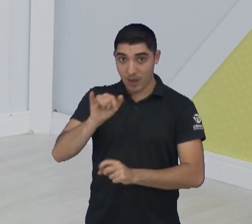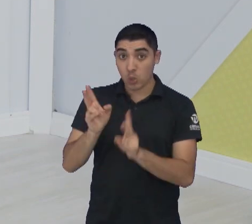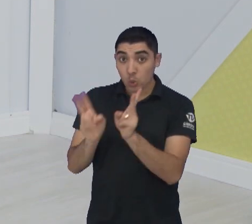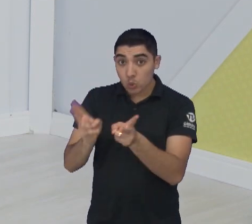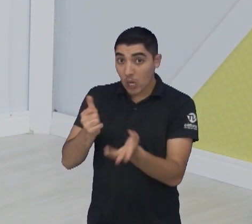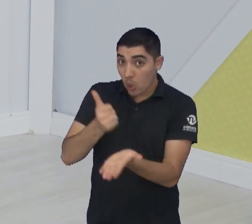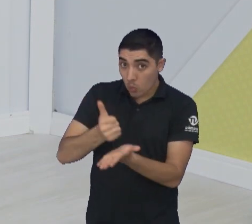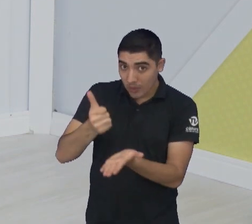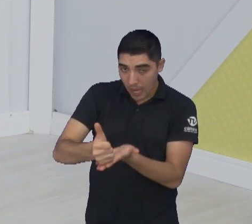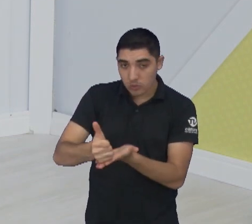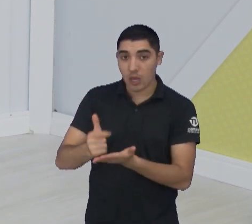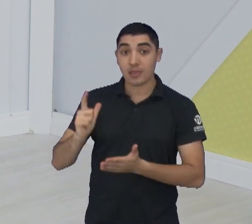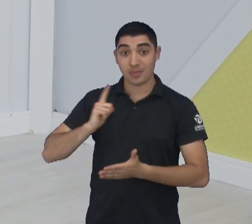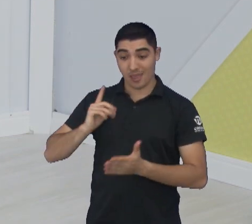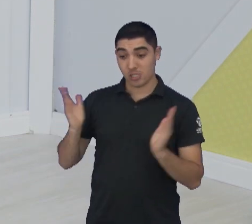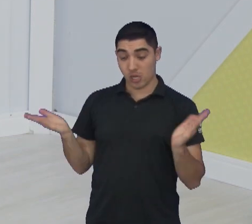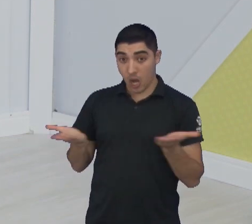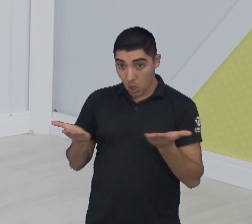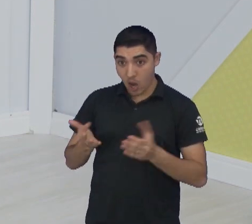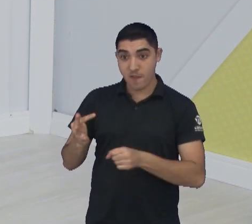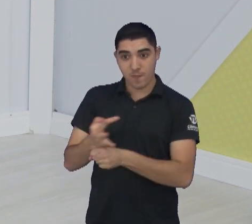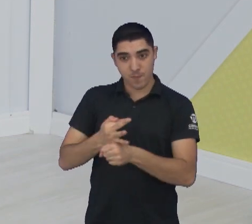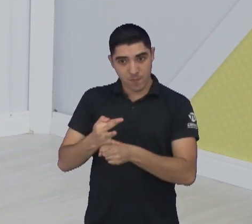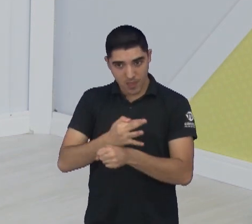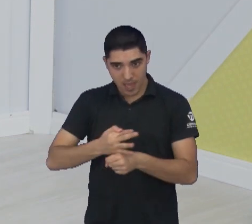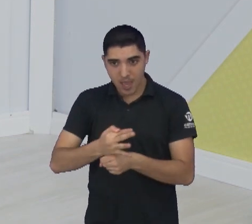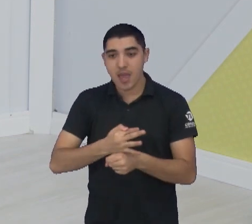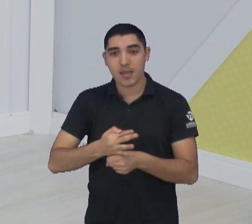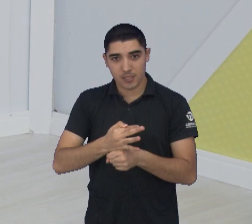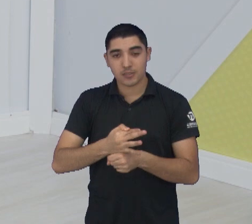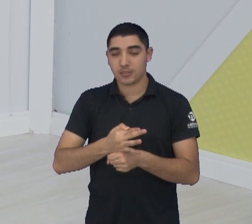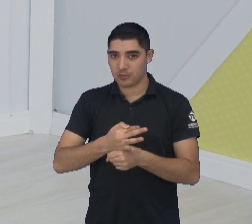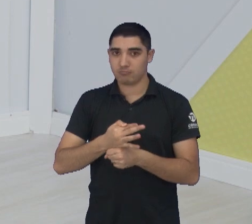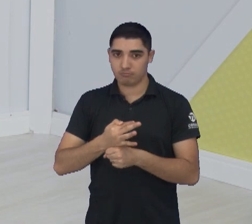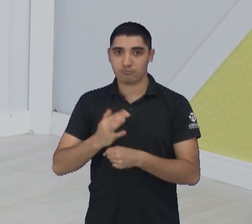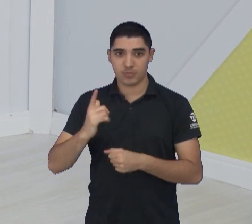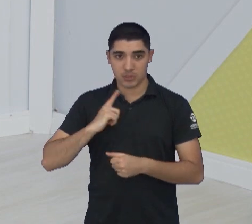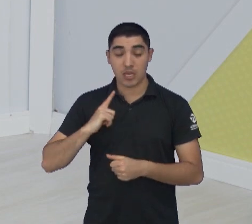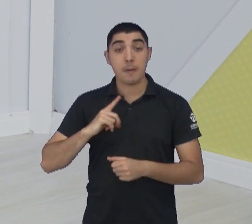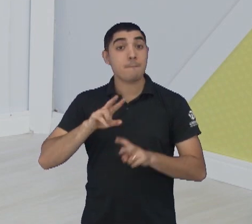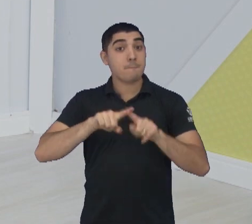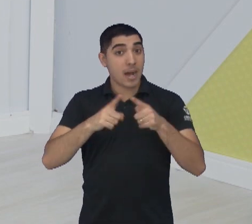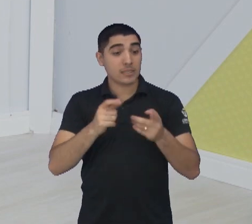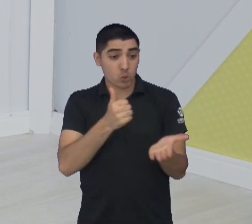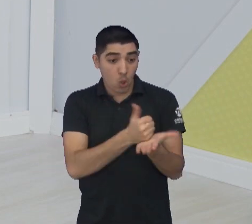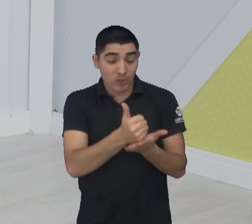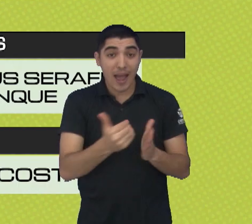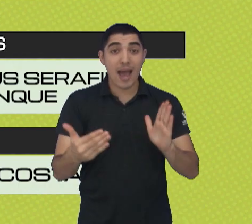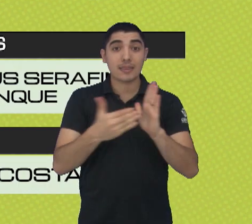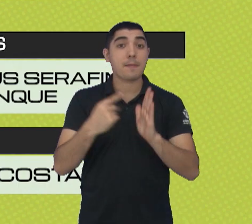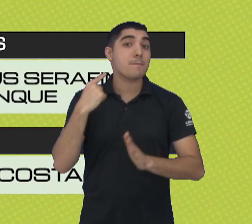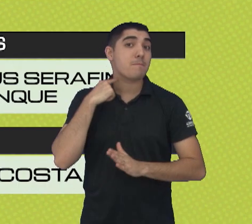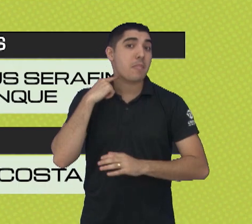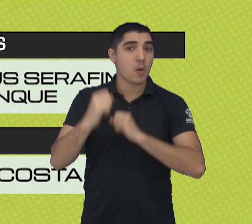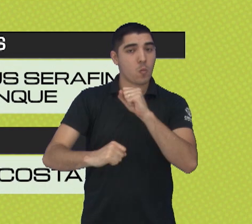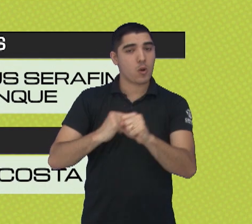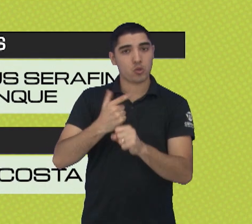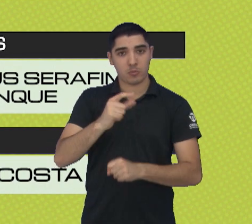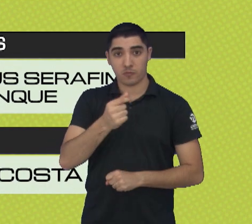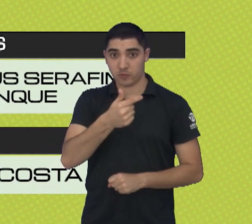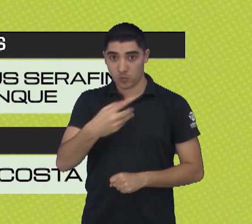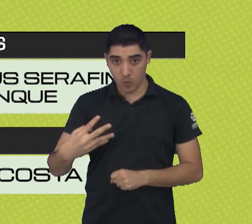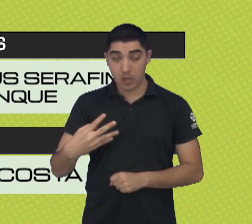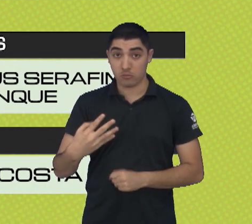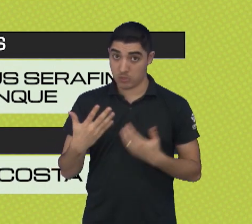jogadores, eles entraram em férias, jogadores que estavam nesse elenco atual entraram em férias, mas estão com contrato até maio de 2024, ou seja, a